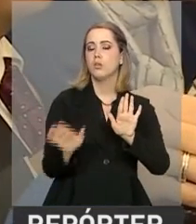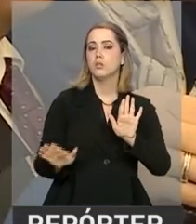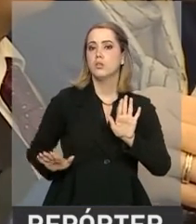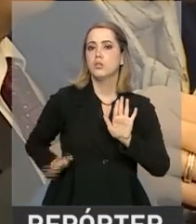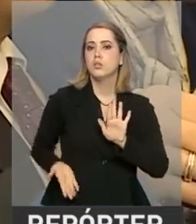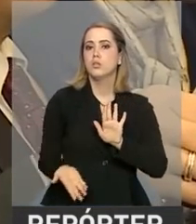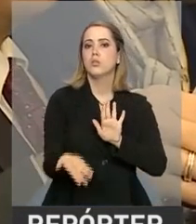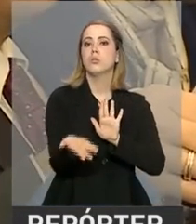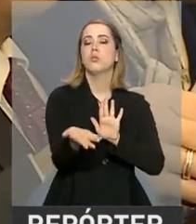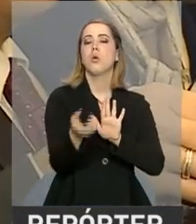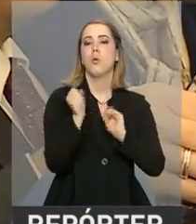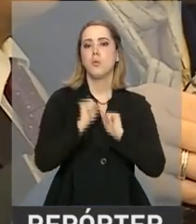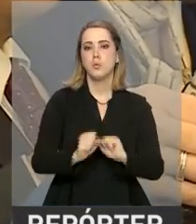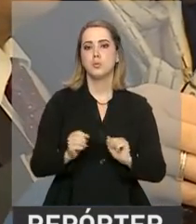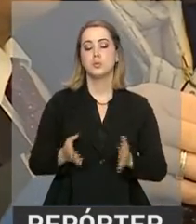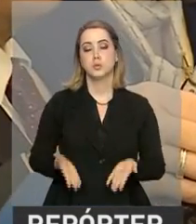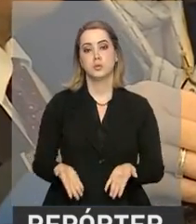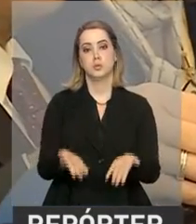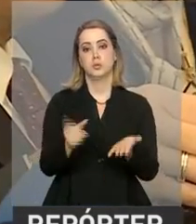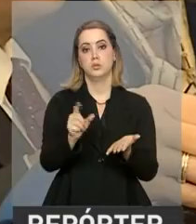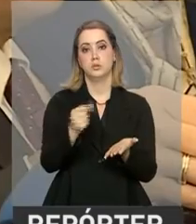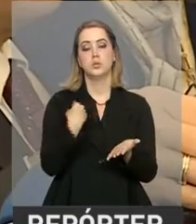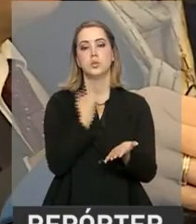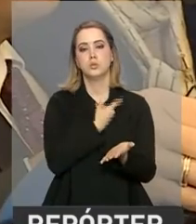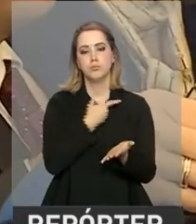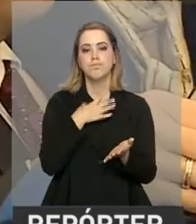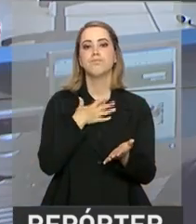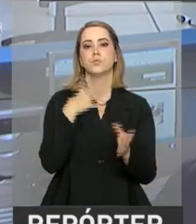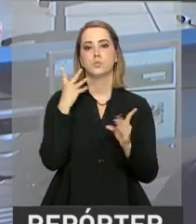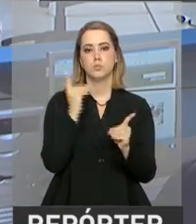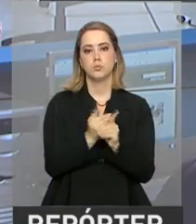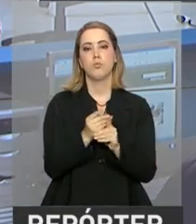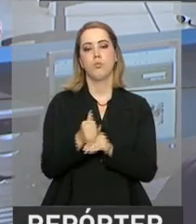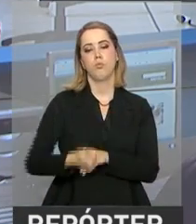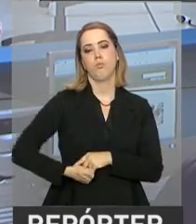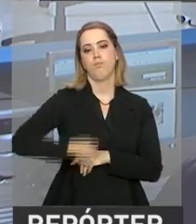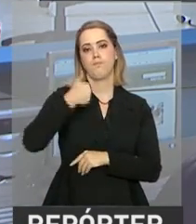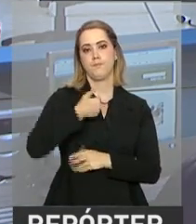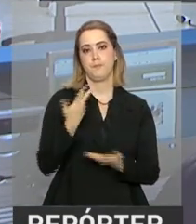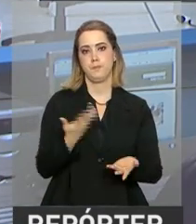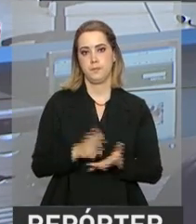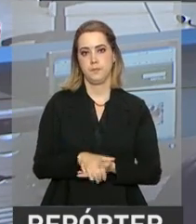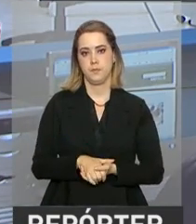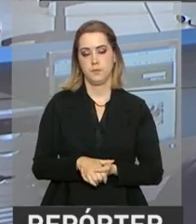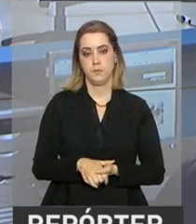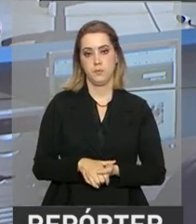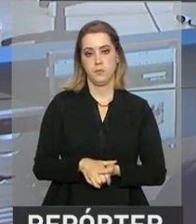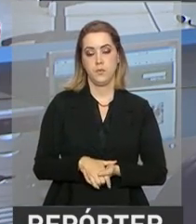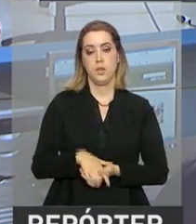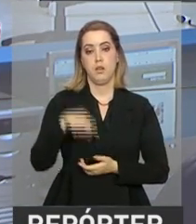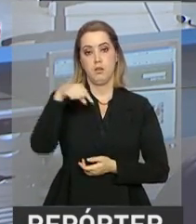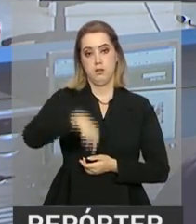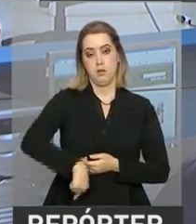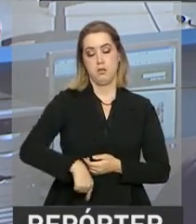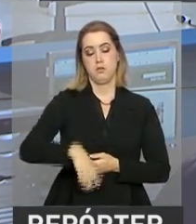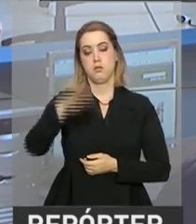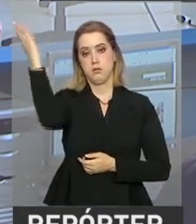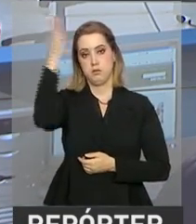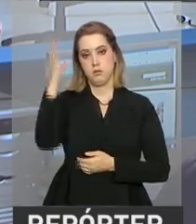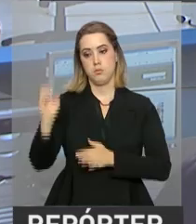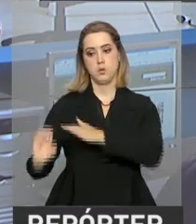possamos avançar nessa direção mas foi muito bem acolhida por todos aqui no brasil os empresários estão mais